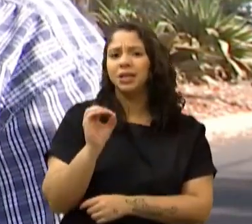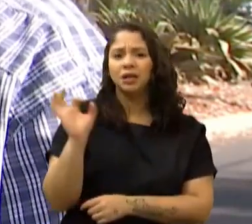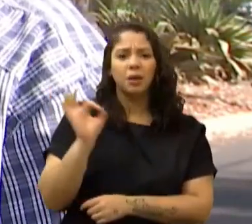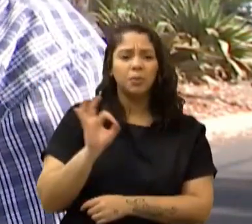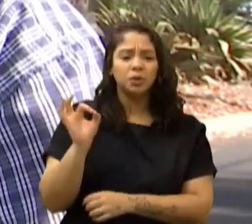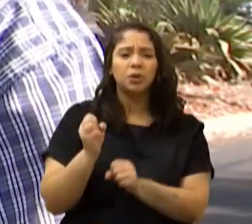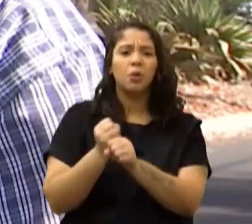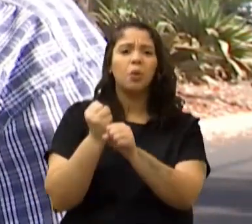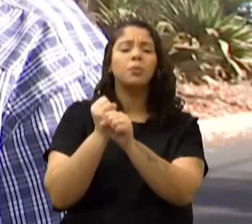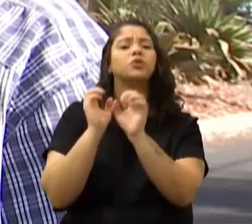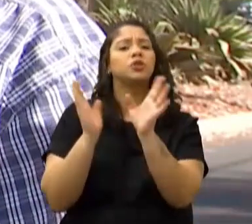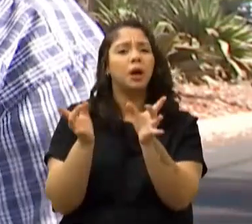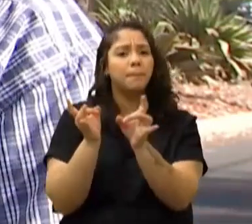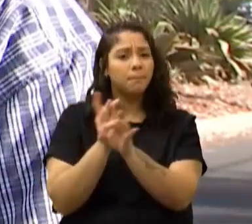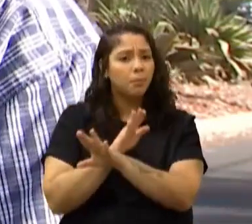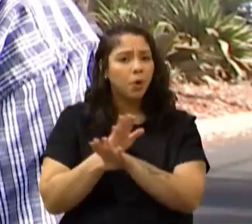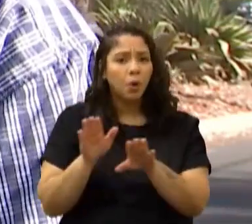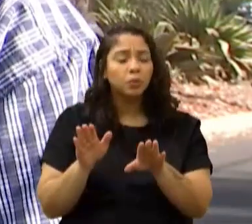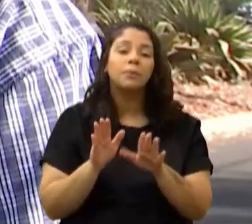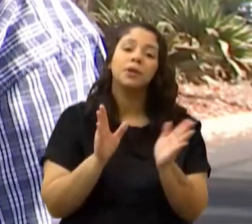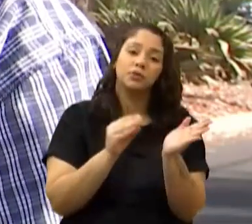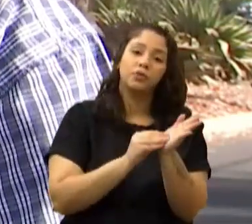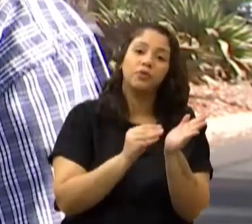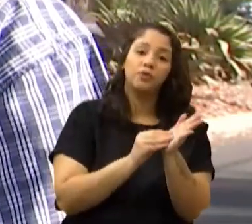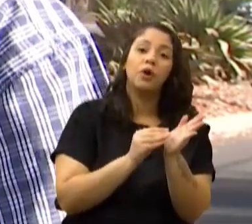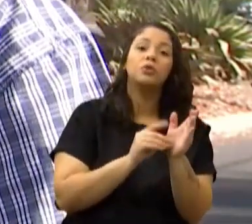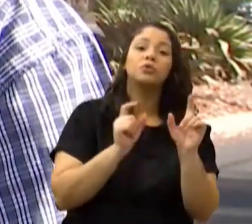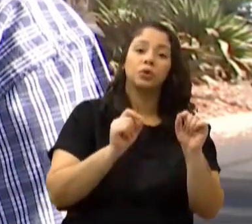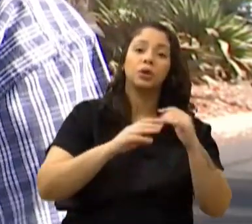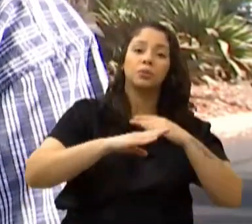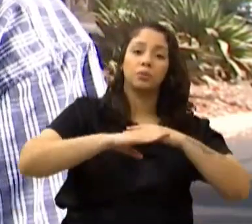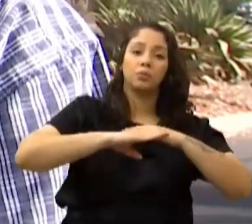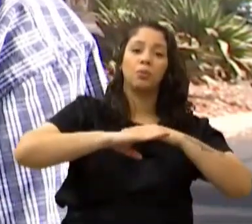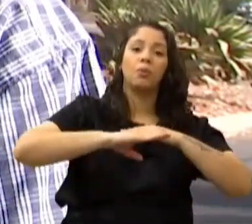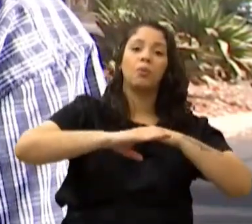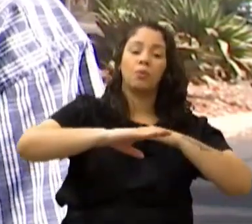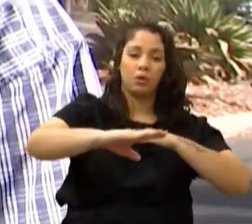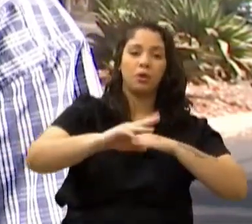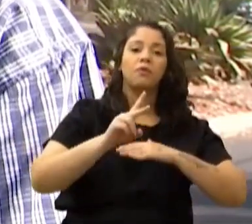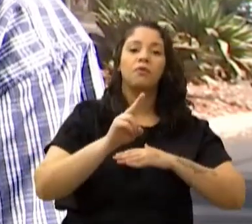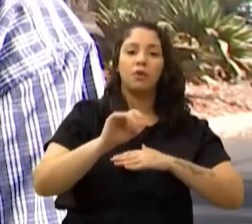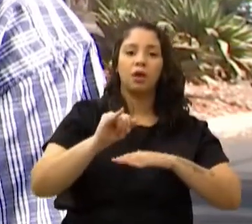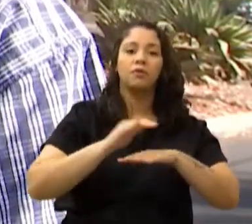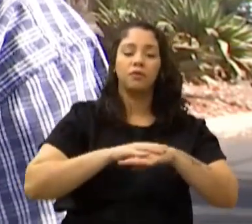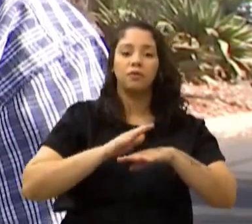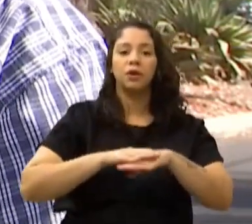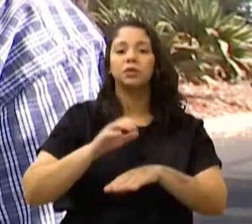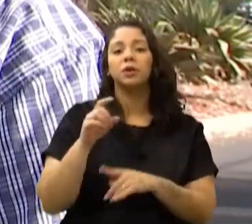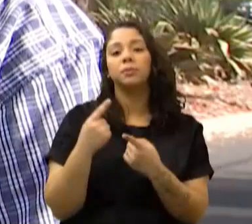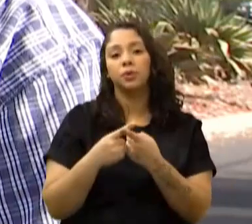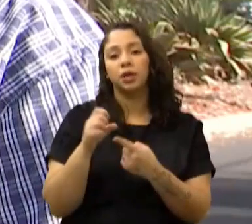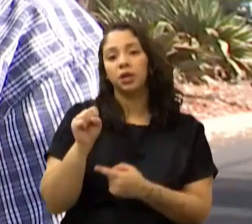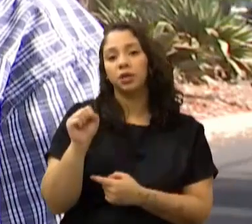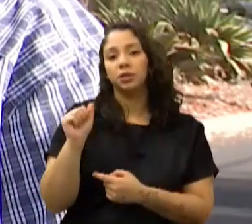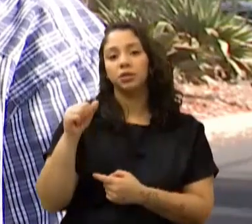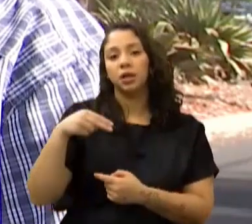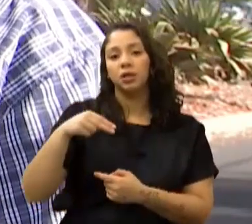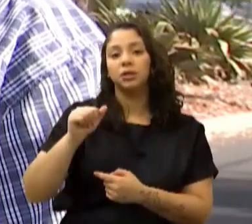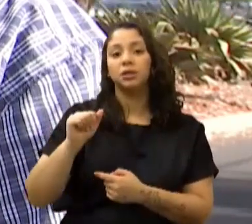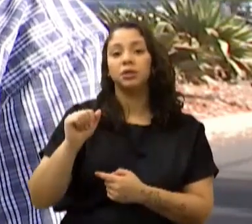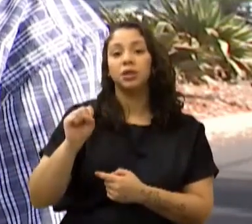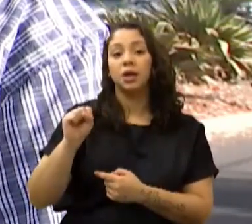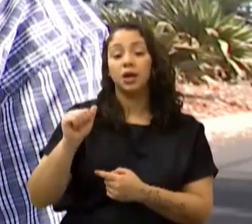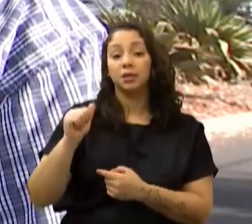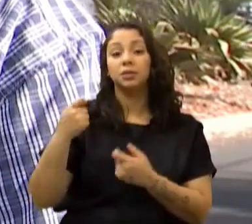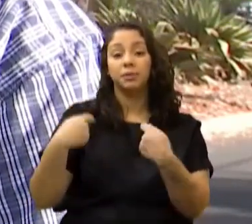60% das obras já estão prontas mas agora está faltando o recapeamento asfáltico que vai ser feito assim que essa NASA